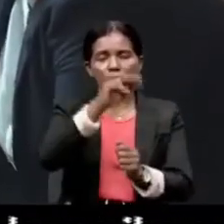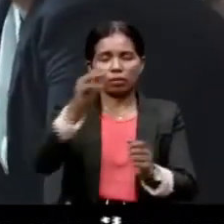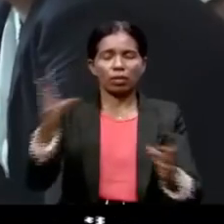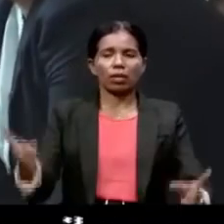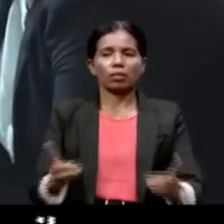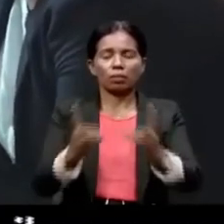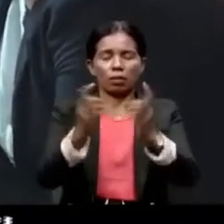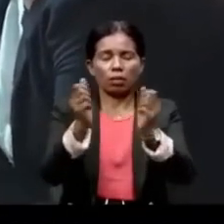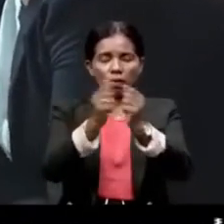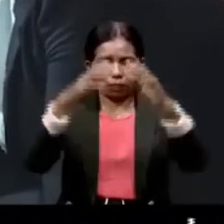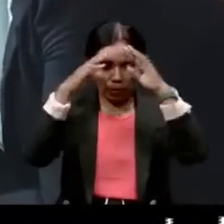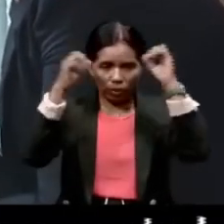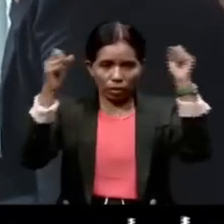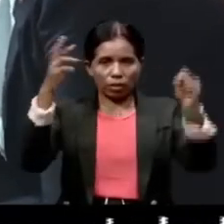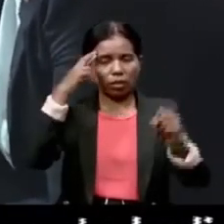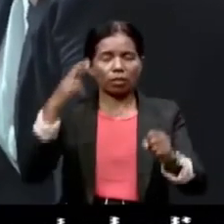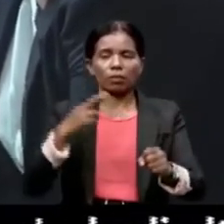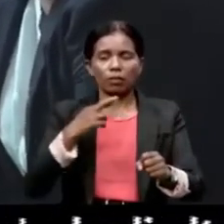eund repúbl